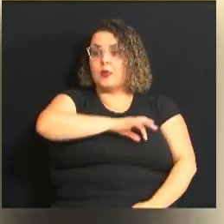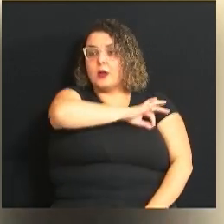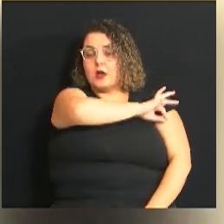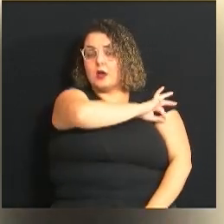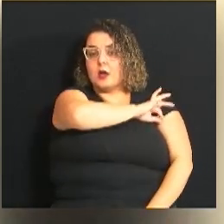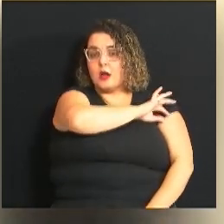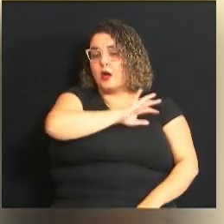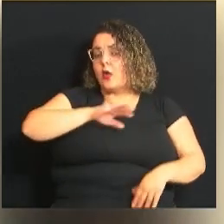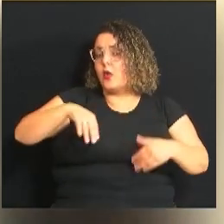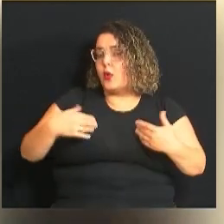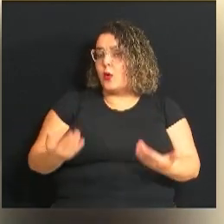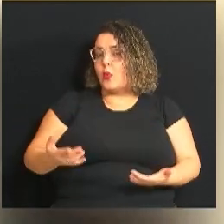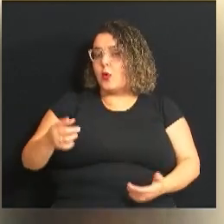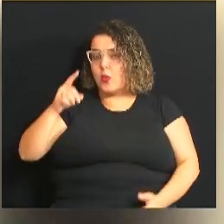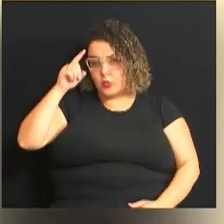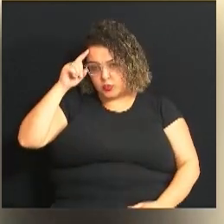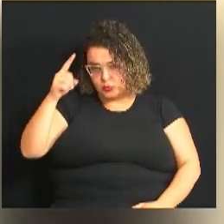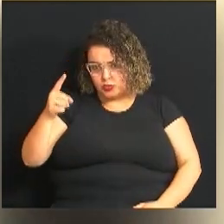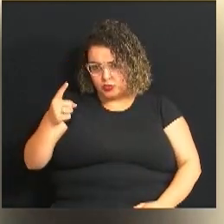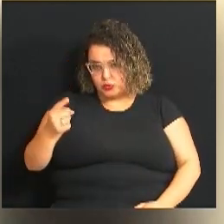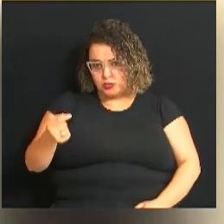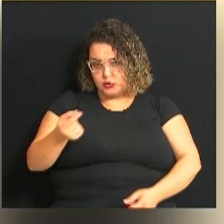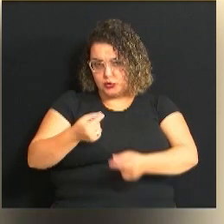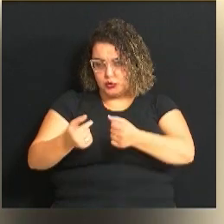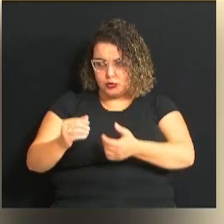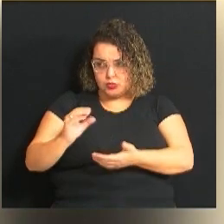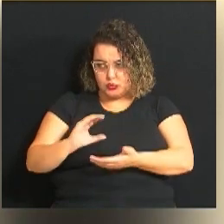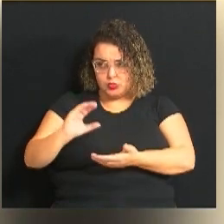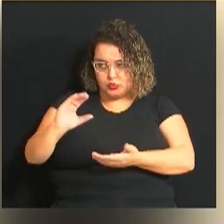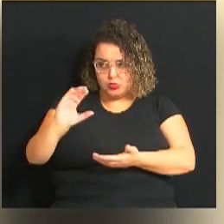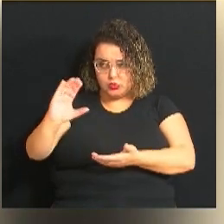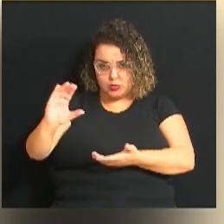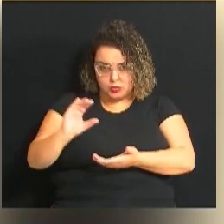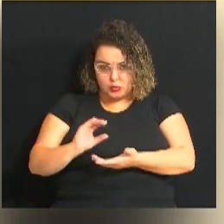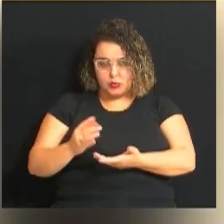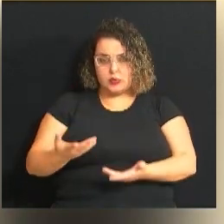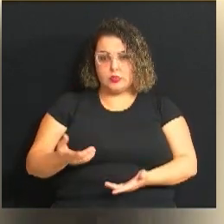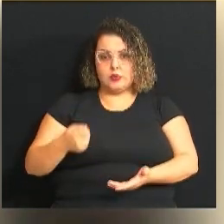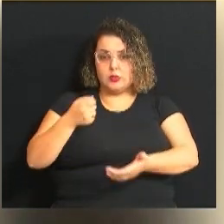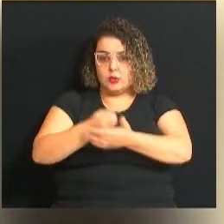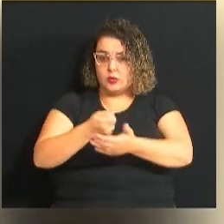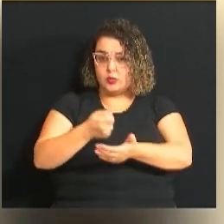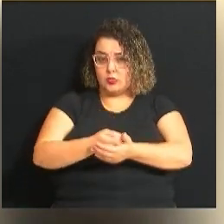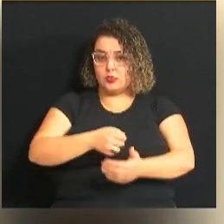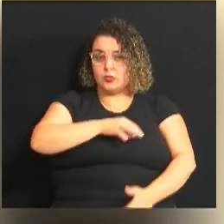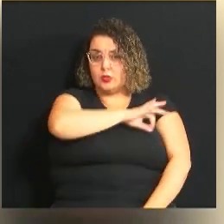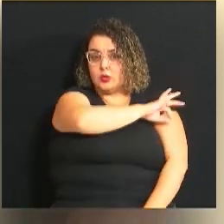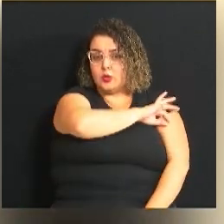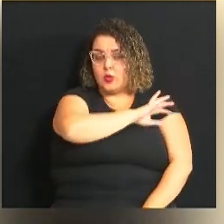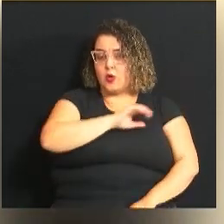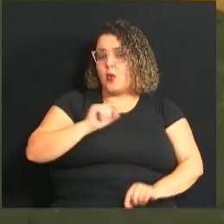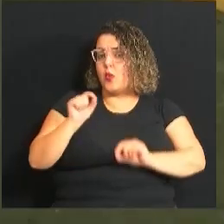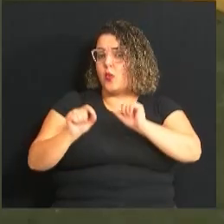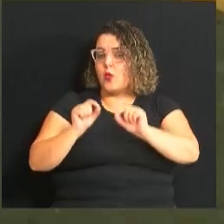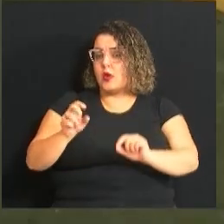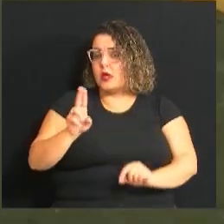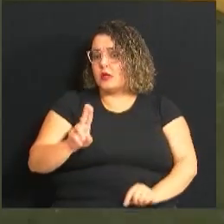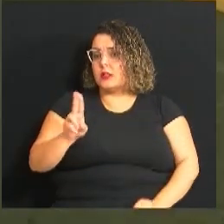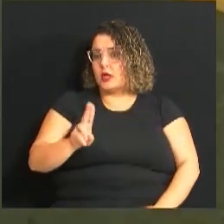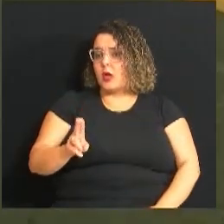a data do repasse e ela obriga a prefeitura informar qual é a destinação desses valores